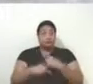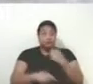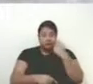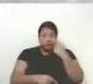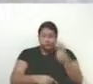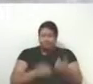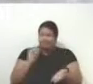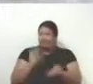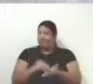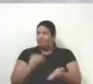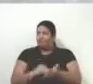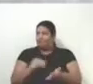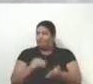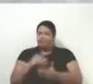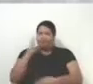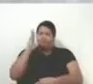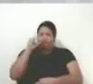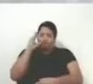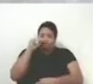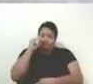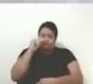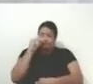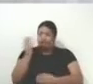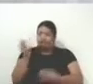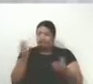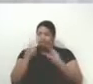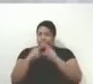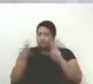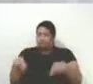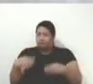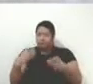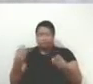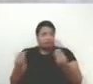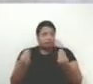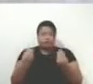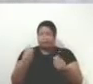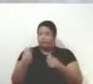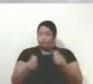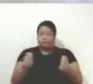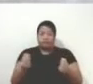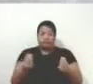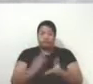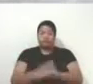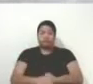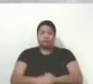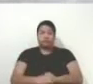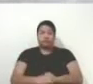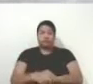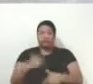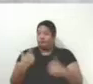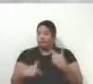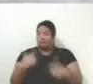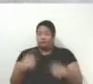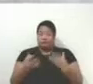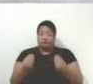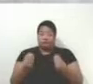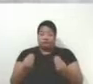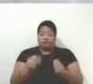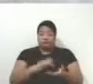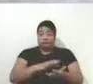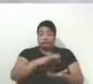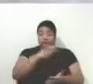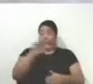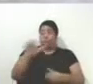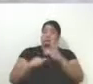atender a grande demanda de trabalho, aí ele chamou do concurso